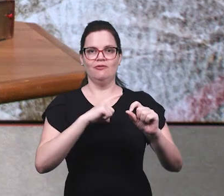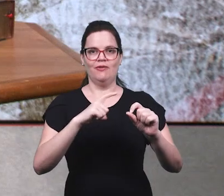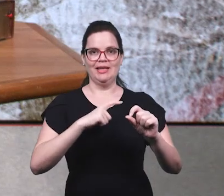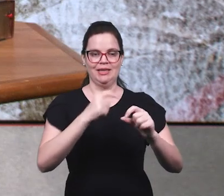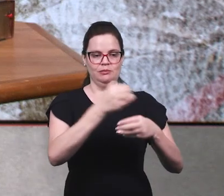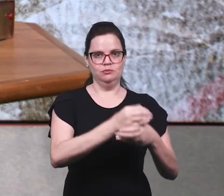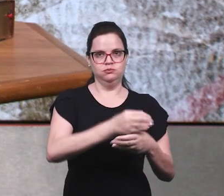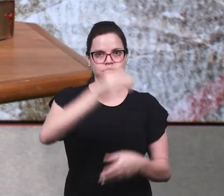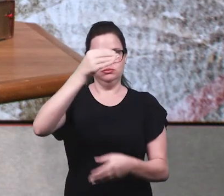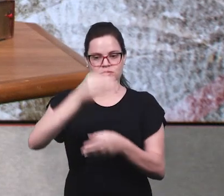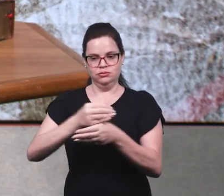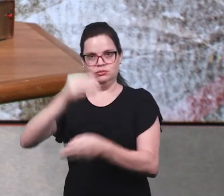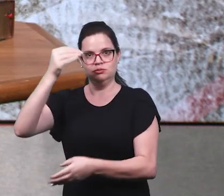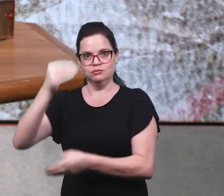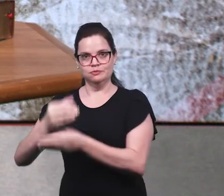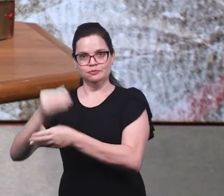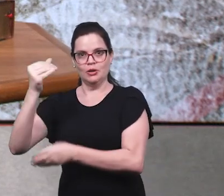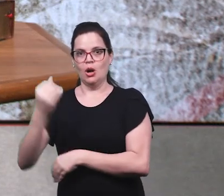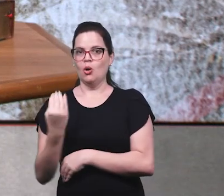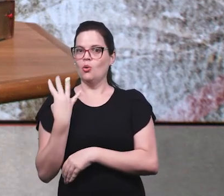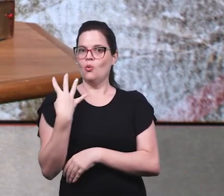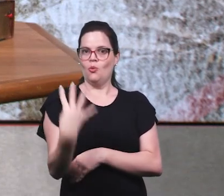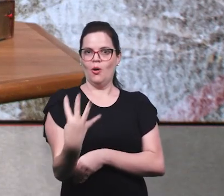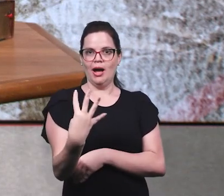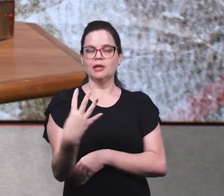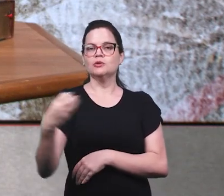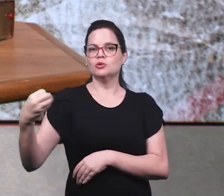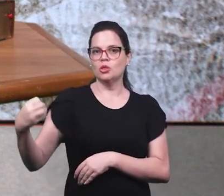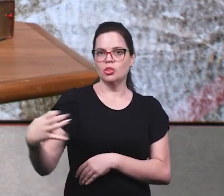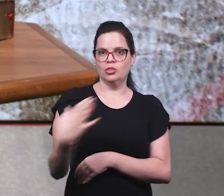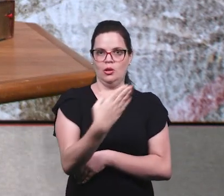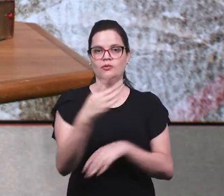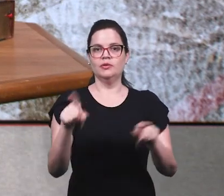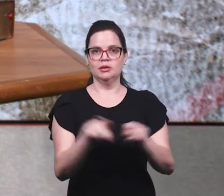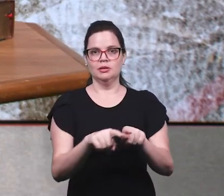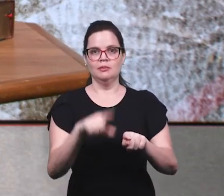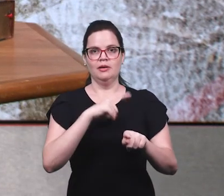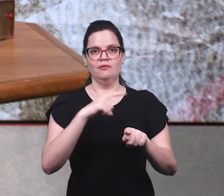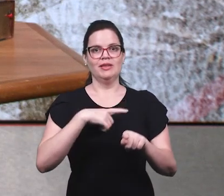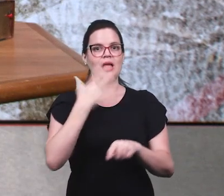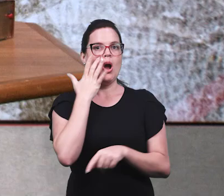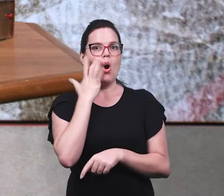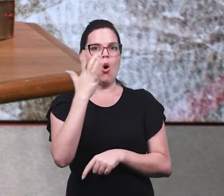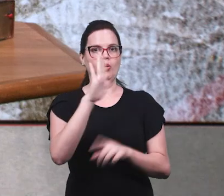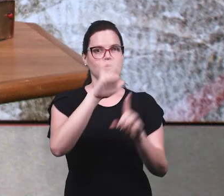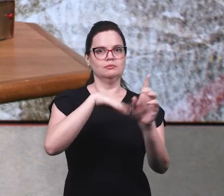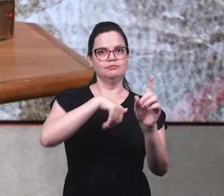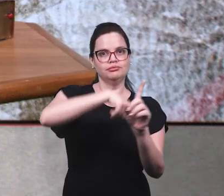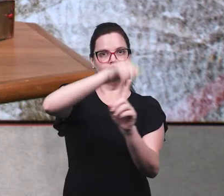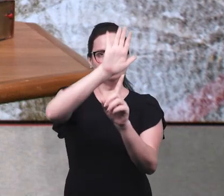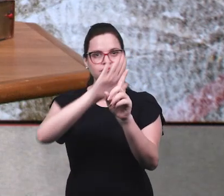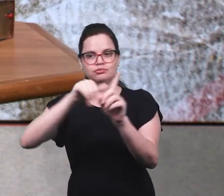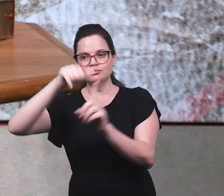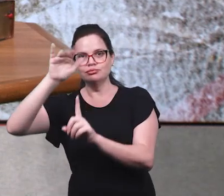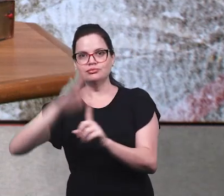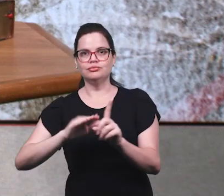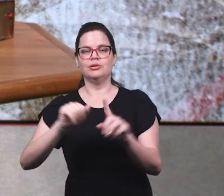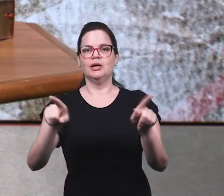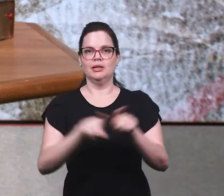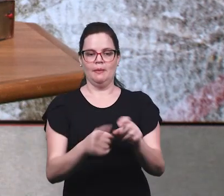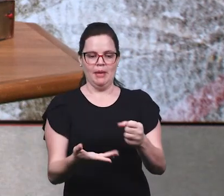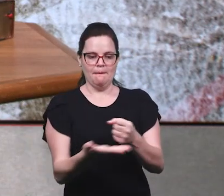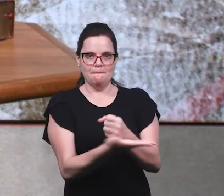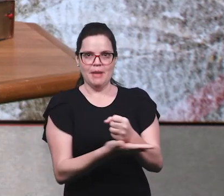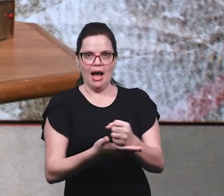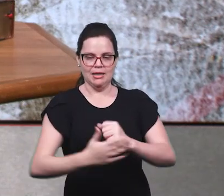de cetim cobertas de ouro. Seus cochetes serão de ouro sobre 4 bases de